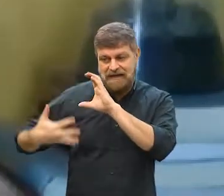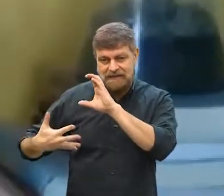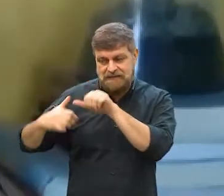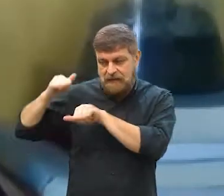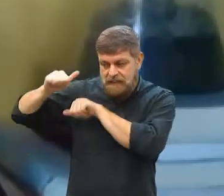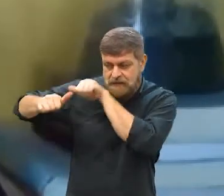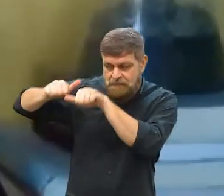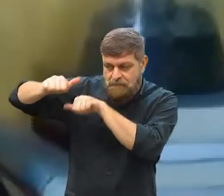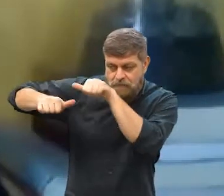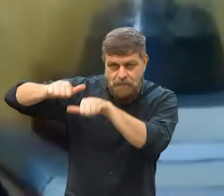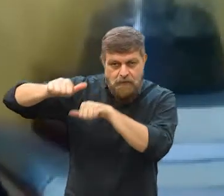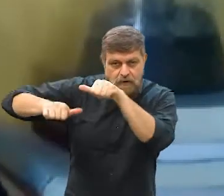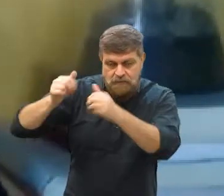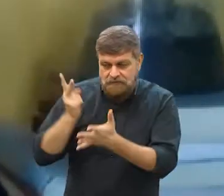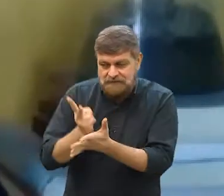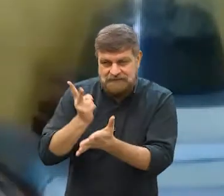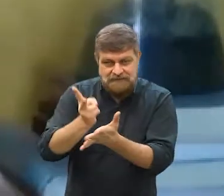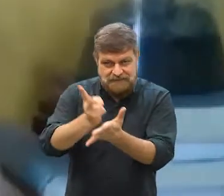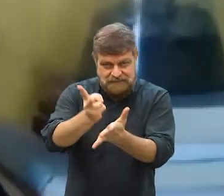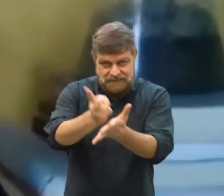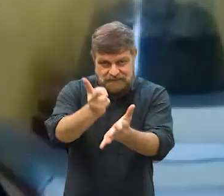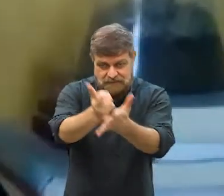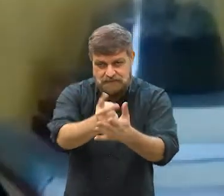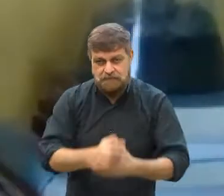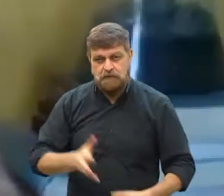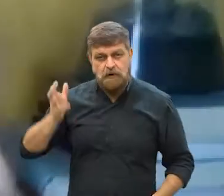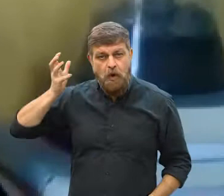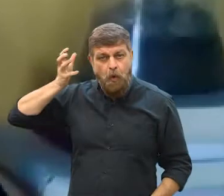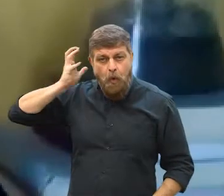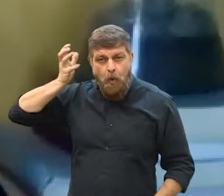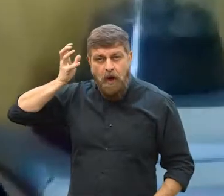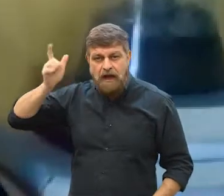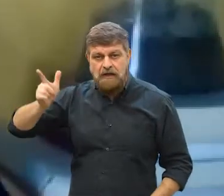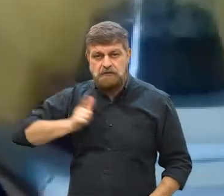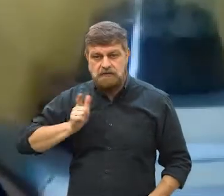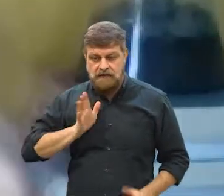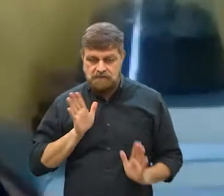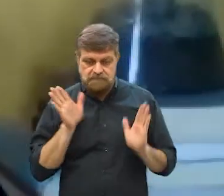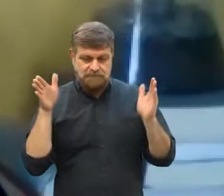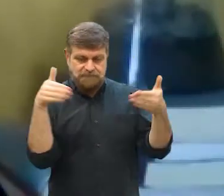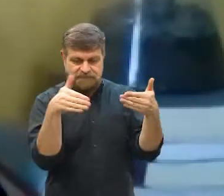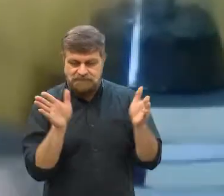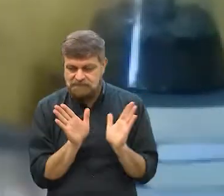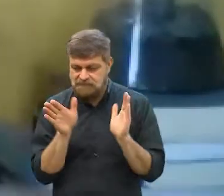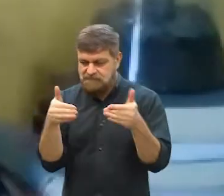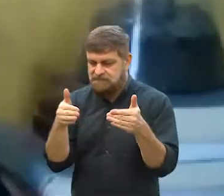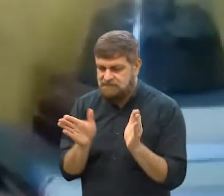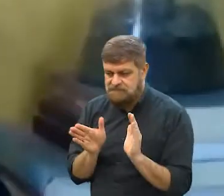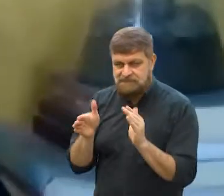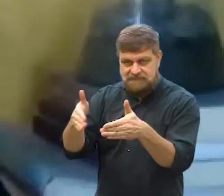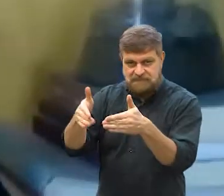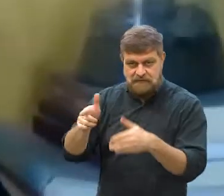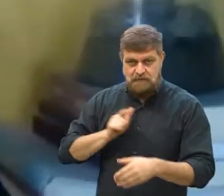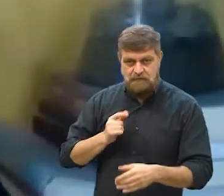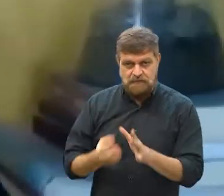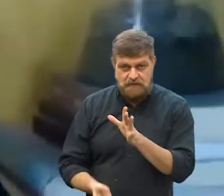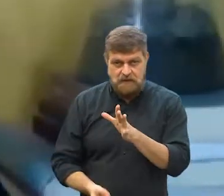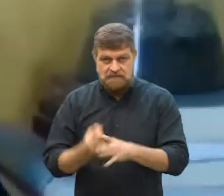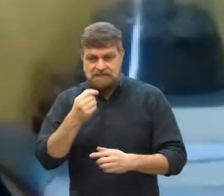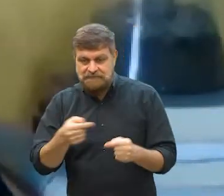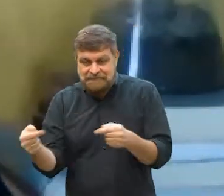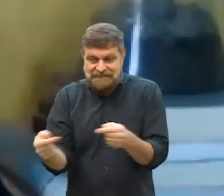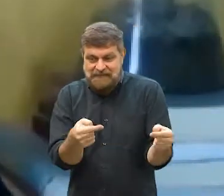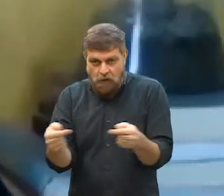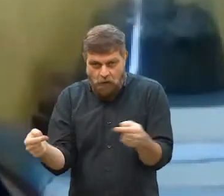ele é mutante então ele muda sempre ele ele acaba indo para outras vocações quando surgem outras mídias que